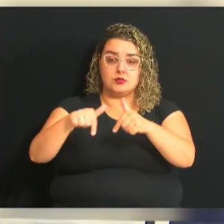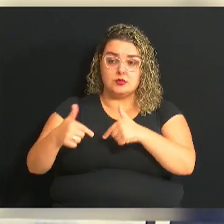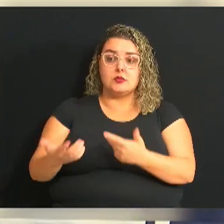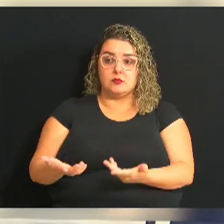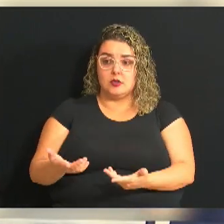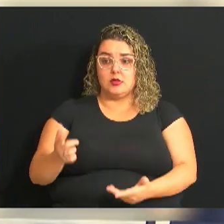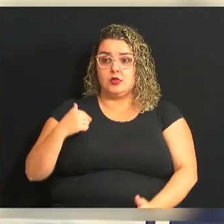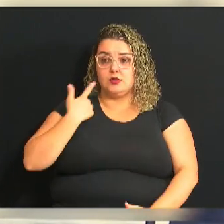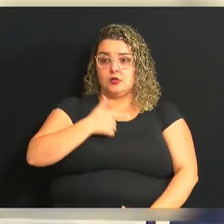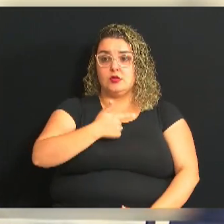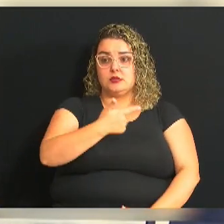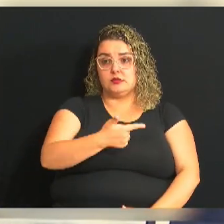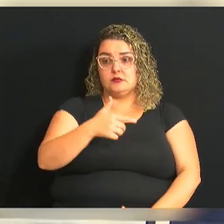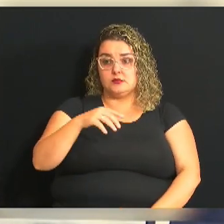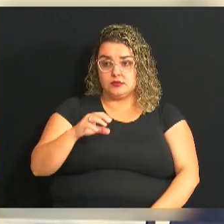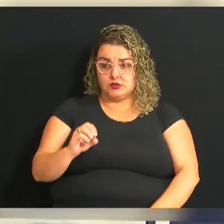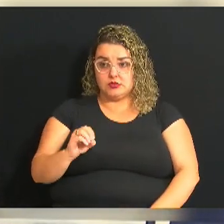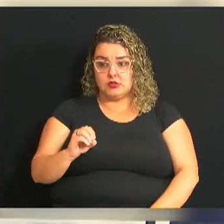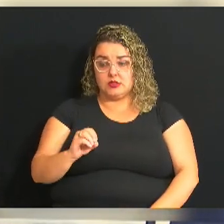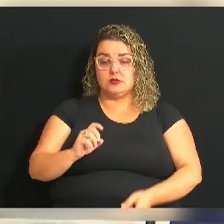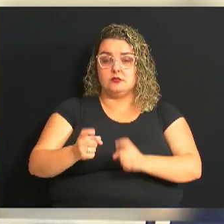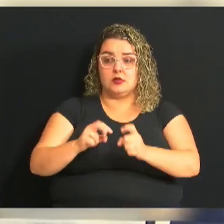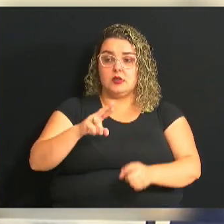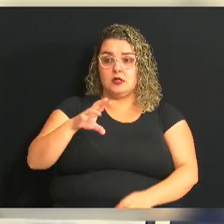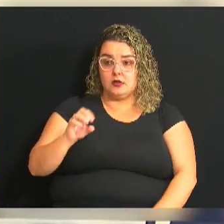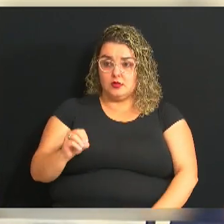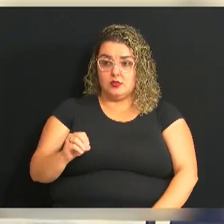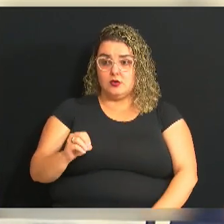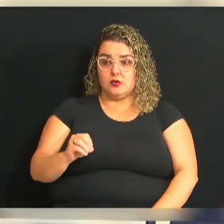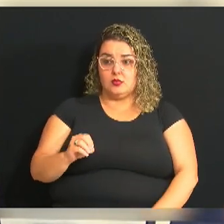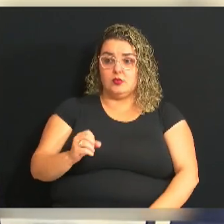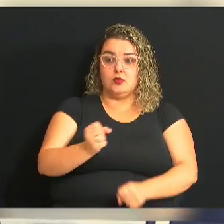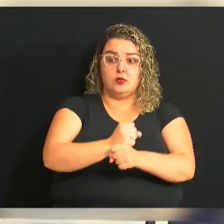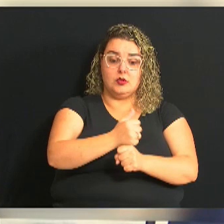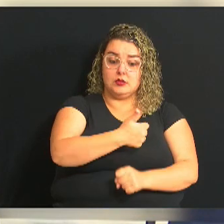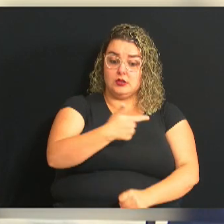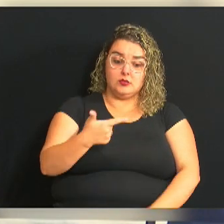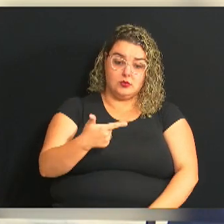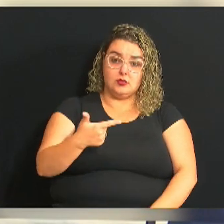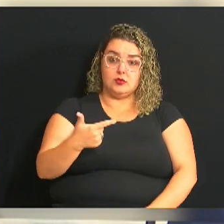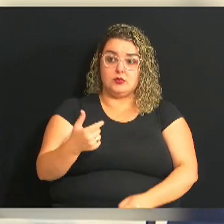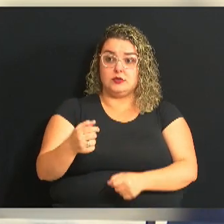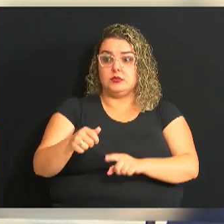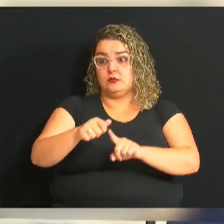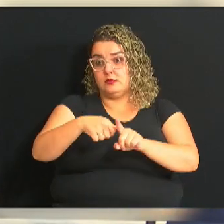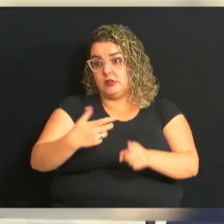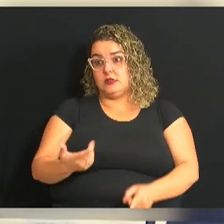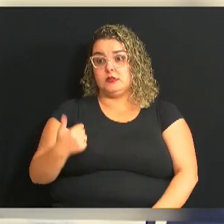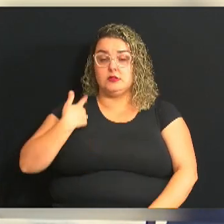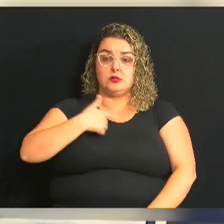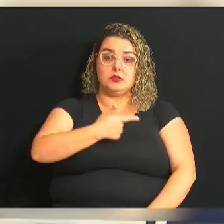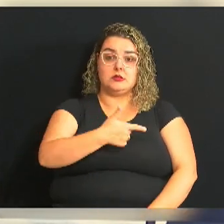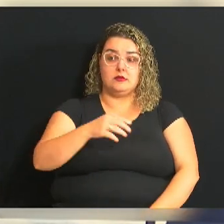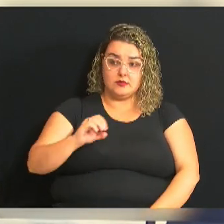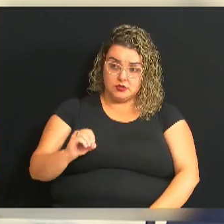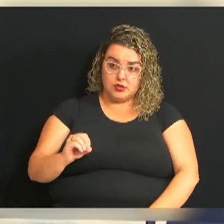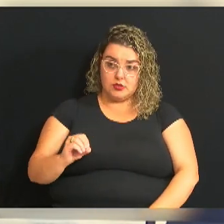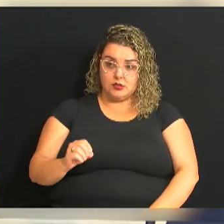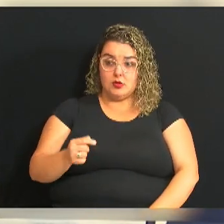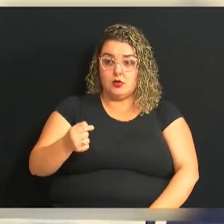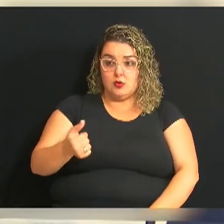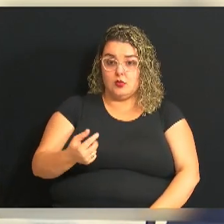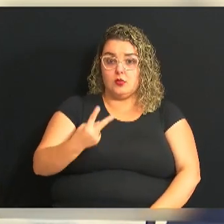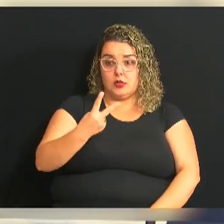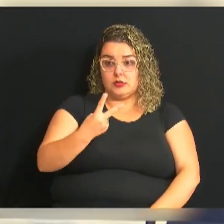na 20ª reunião ordinária, quer dizer, o ano tem 12 meses, nós estamos na 20ª. Então nós tivemos quase que 2